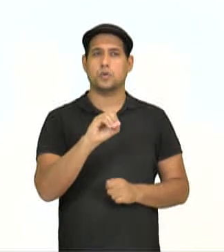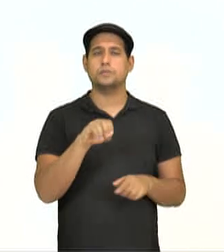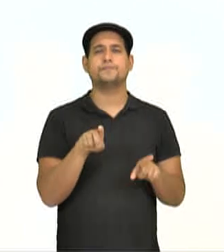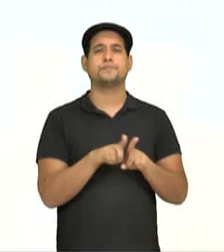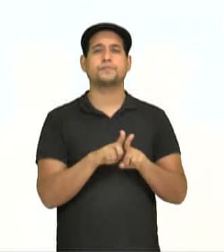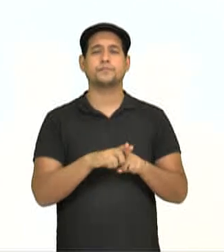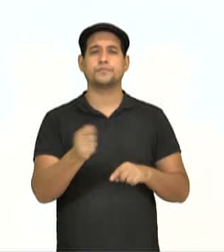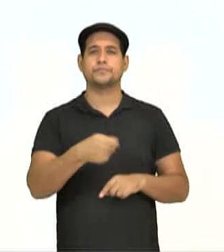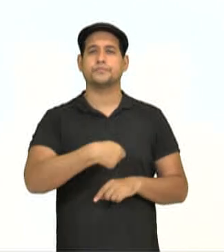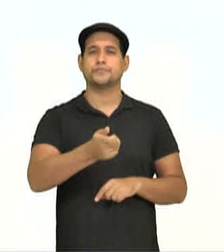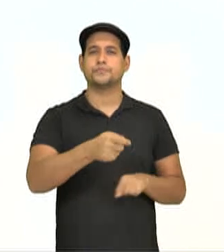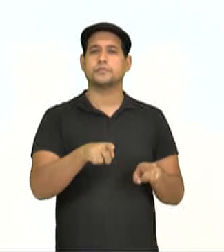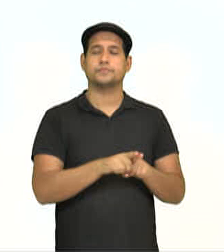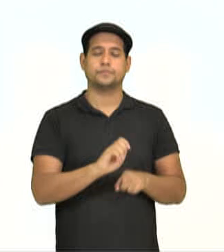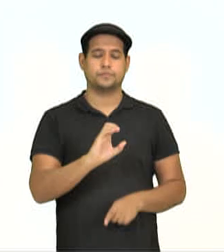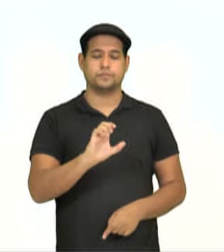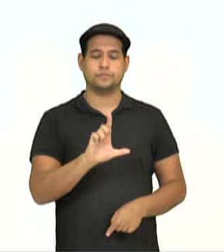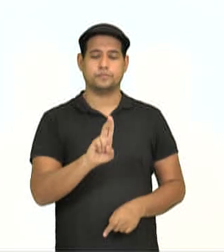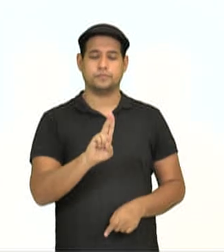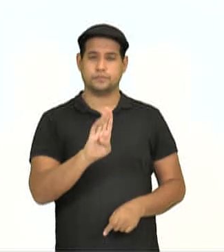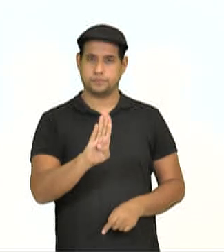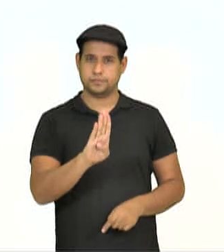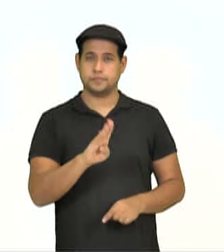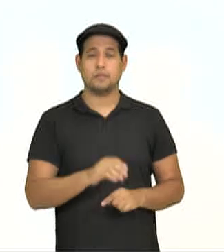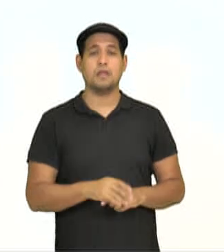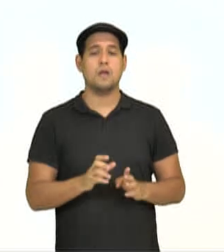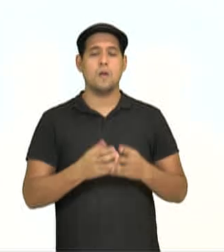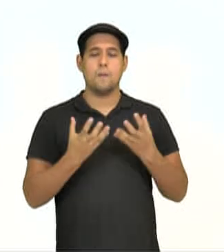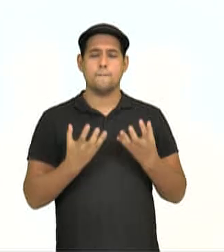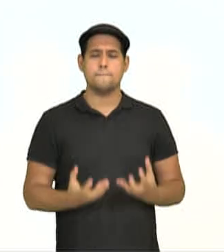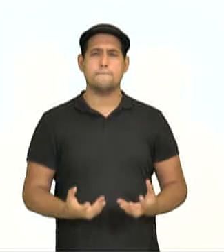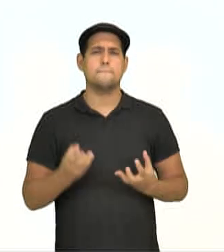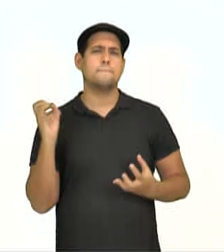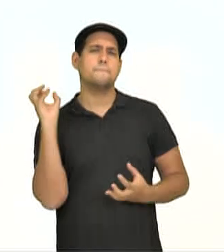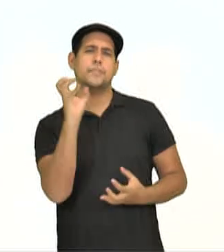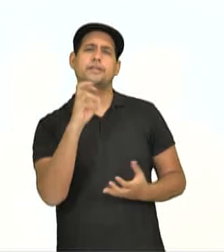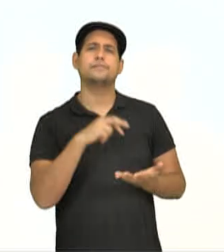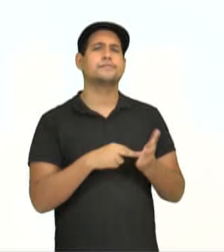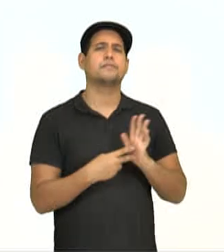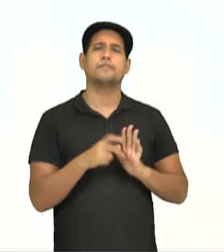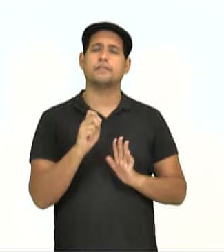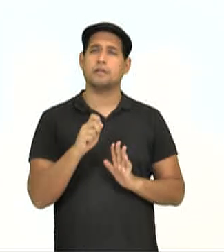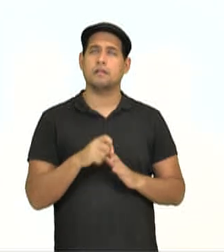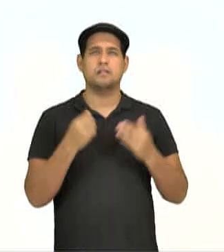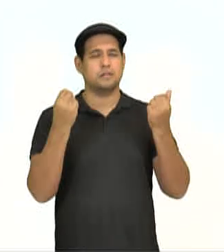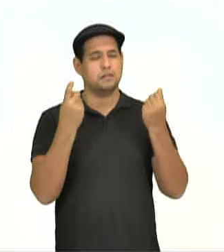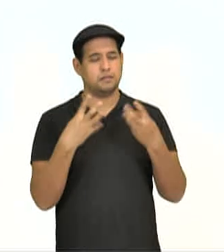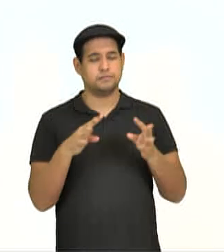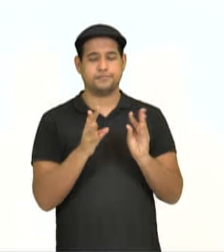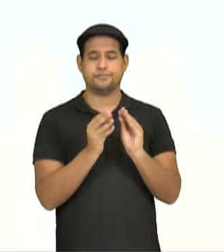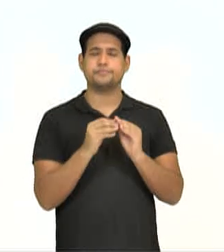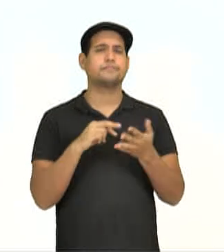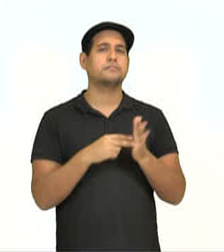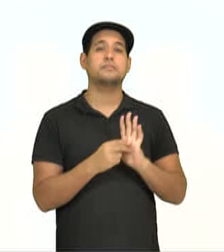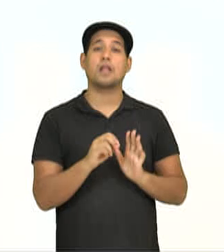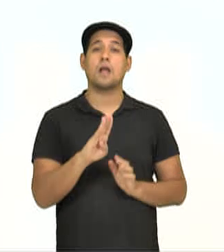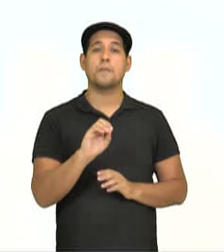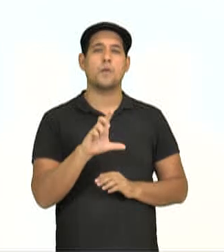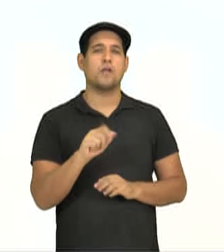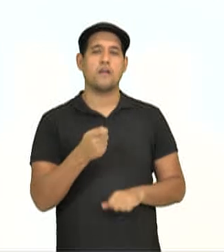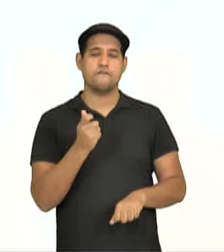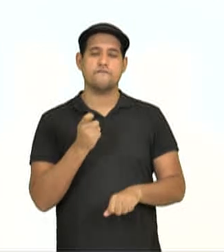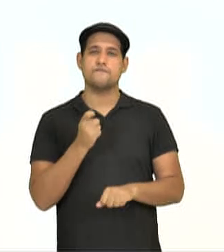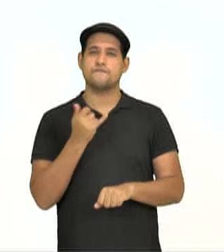lançamento de disco e o clube. Tá? Então, o arremesso de peso é aquela, vamos falar de uma maneira bem simples, é aquela bola de